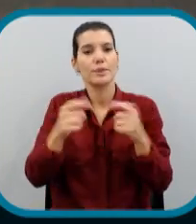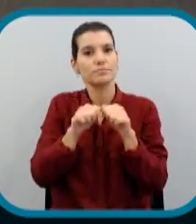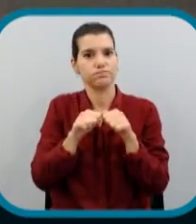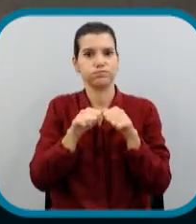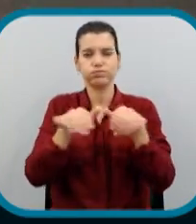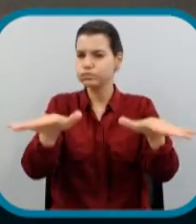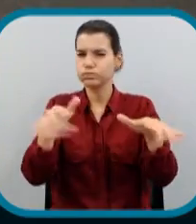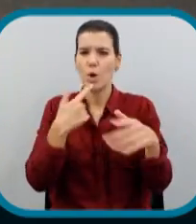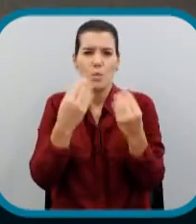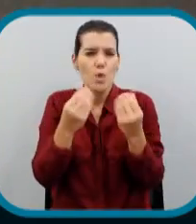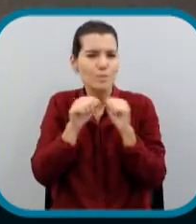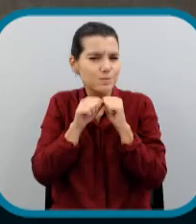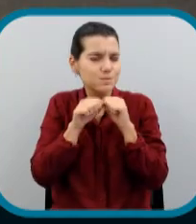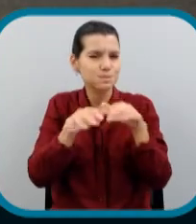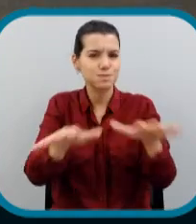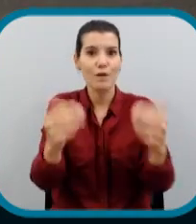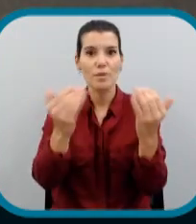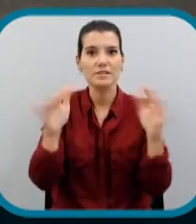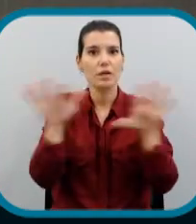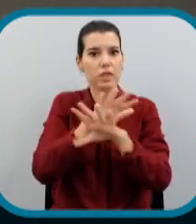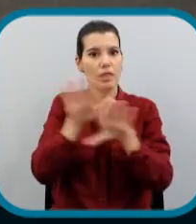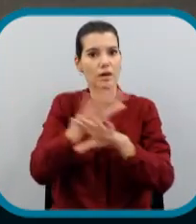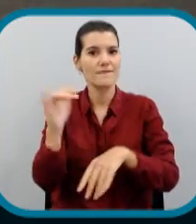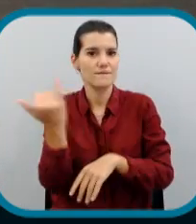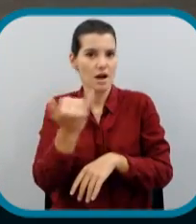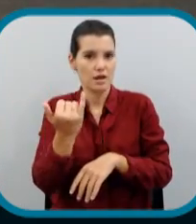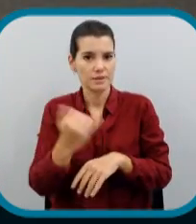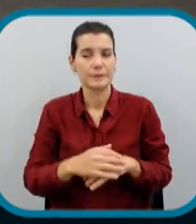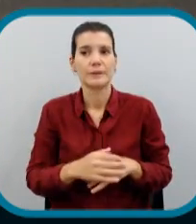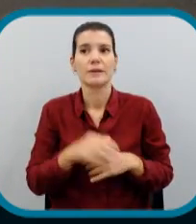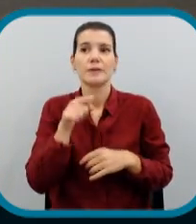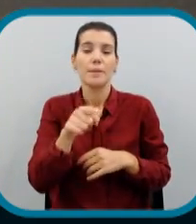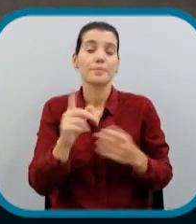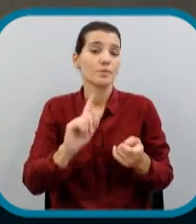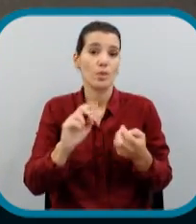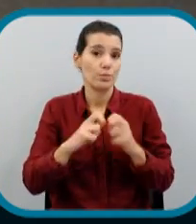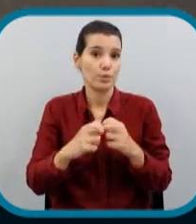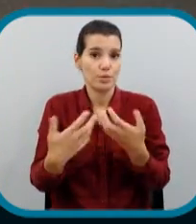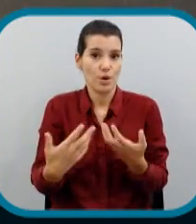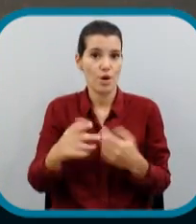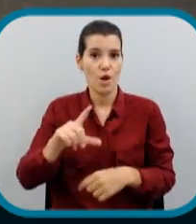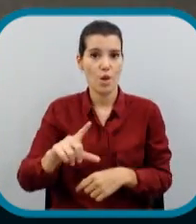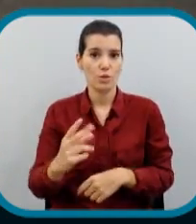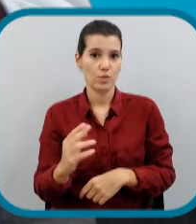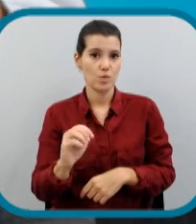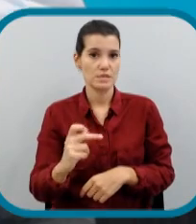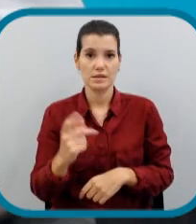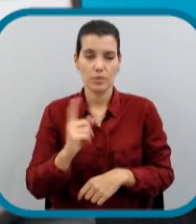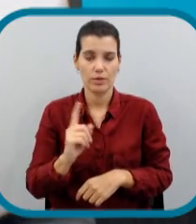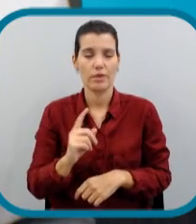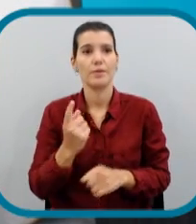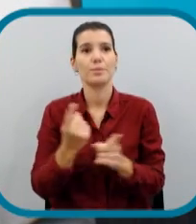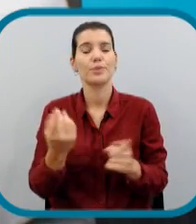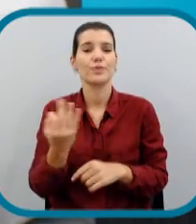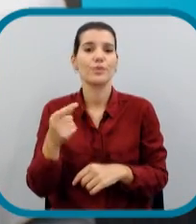espaço virtual e a sua disseminação maciça. Portanto, isso é algo que tem a ver não com o problema que se deu agora em